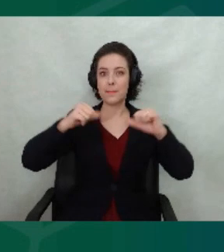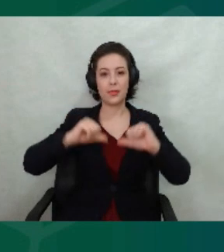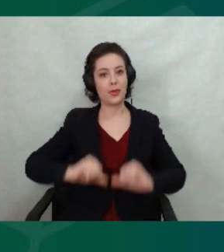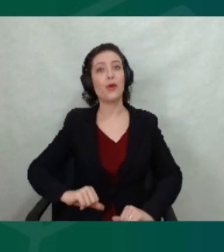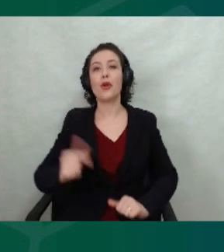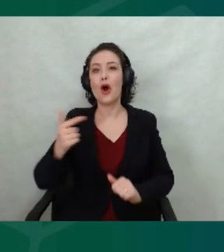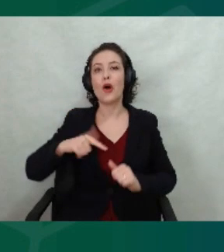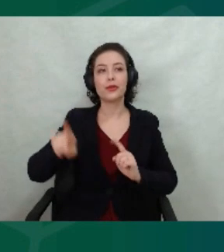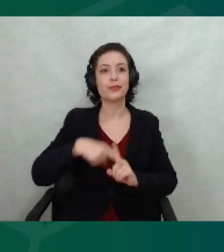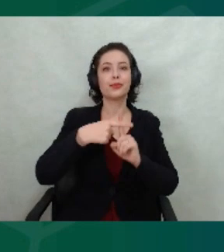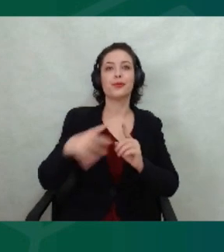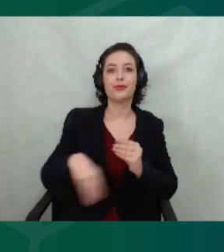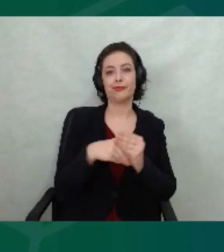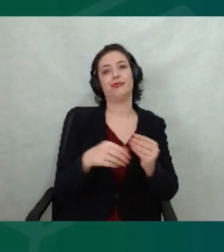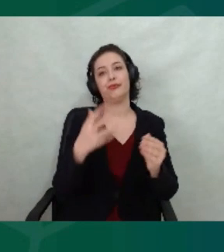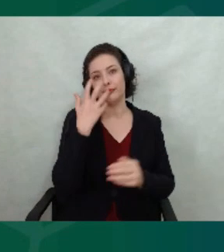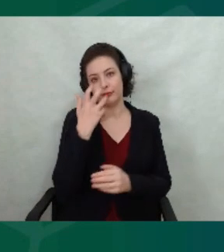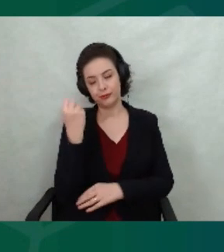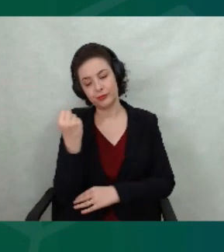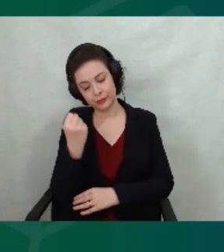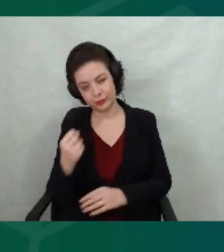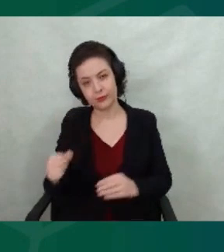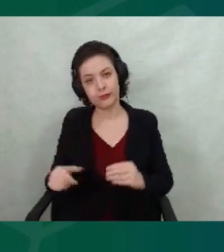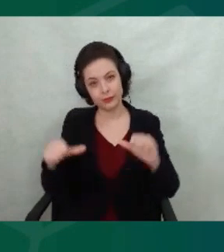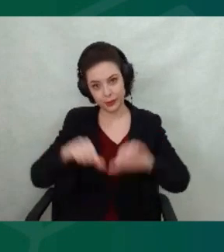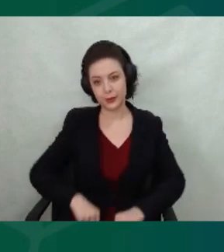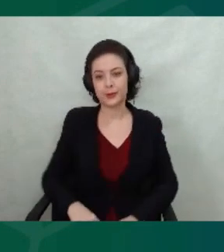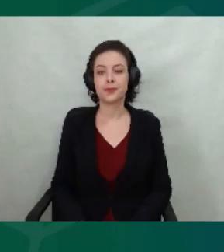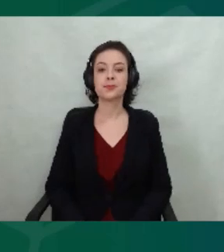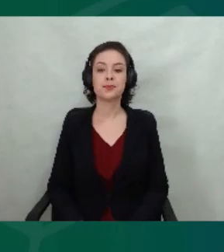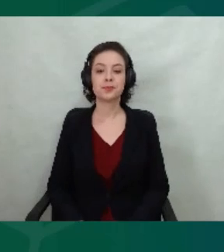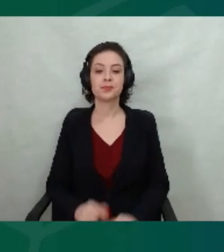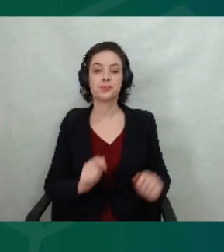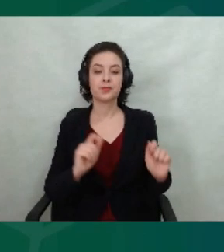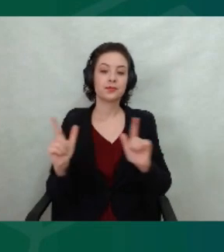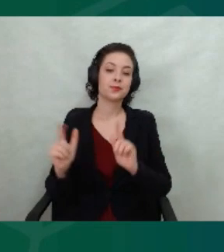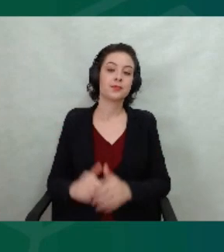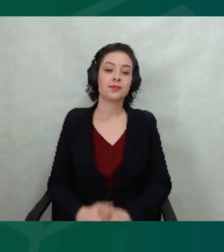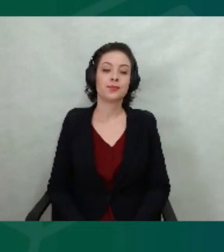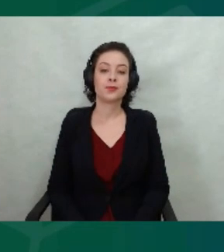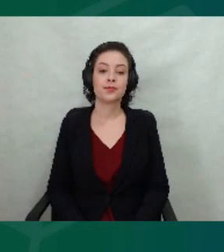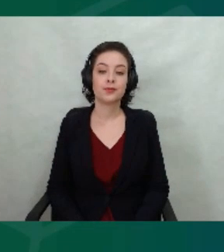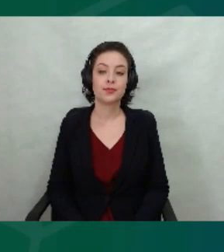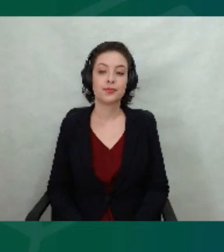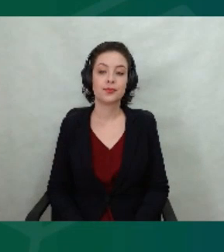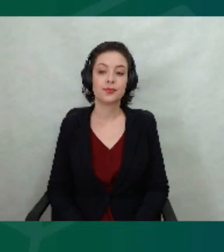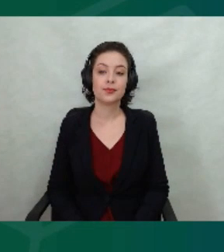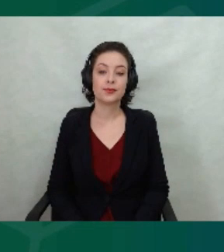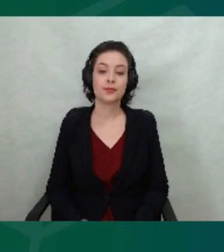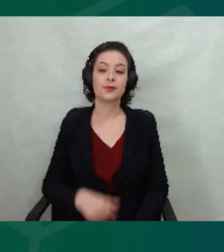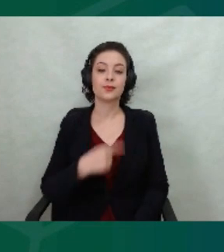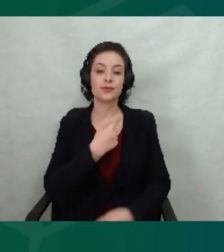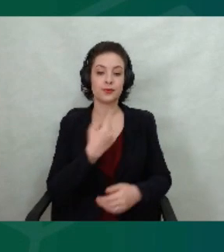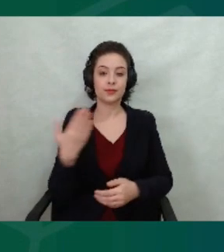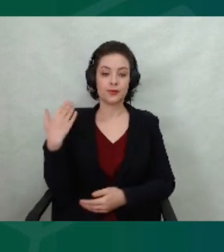grave. Portanto, próximo slide, por favor. Nós tivemos, inicialmente na